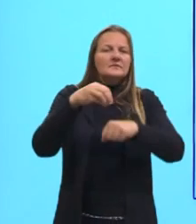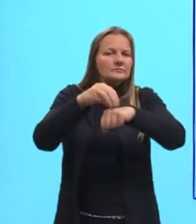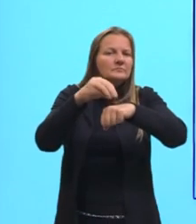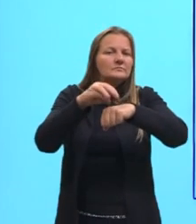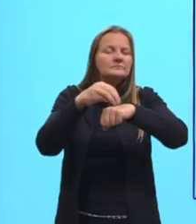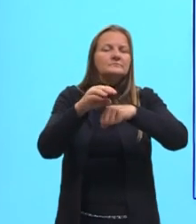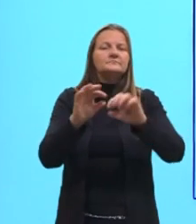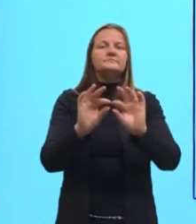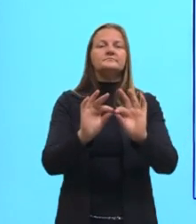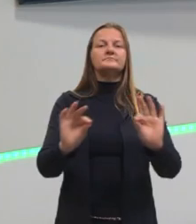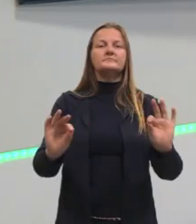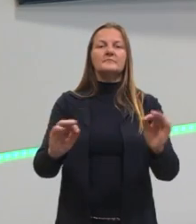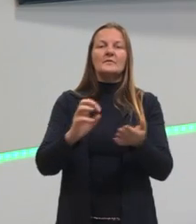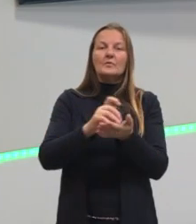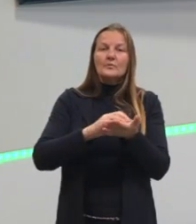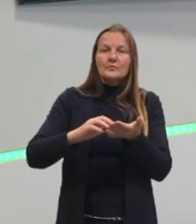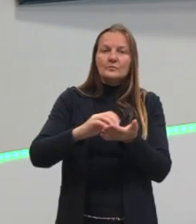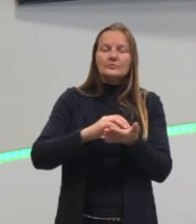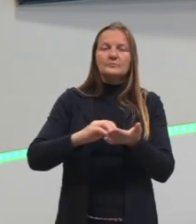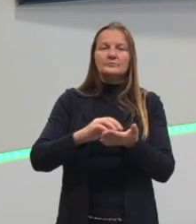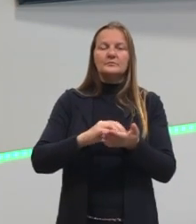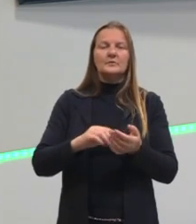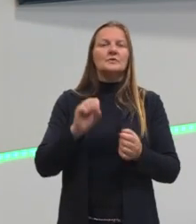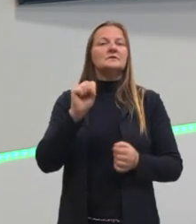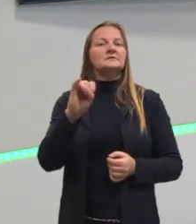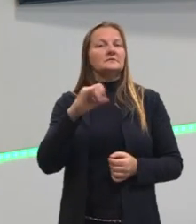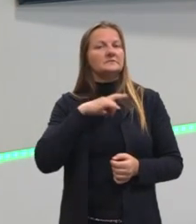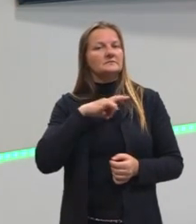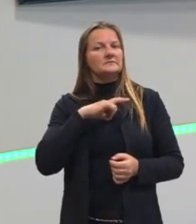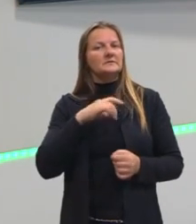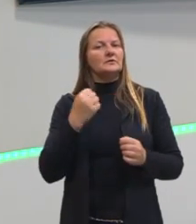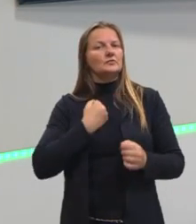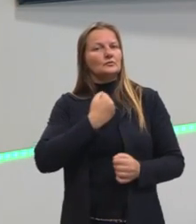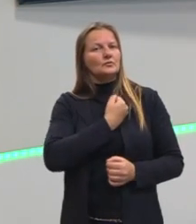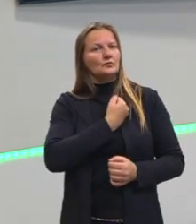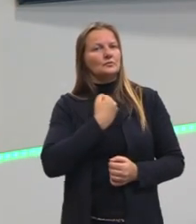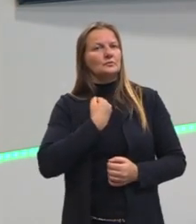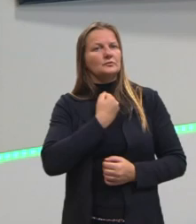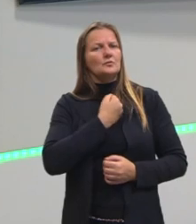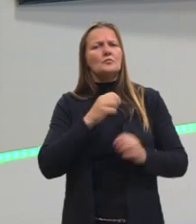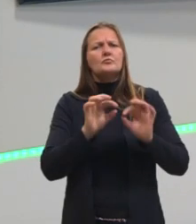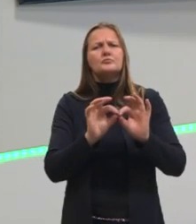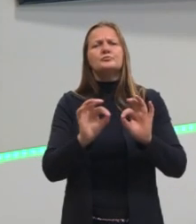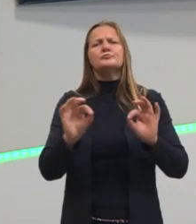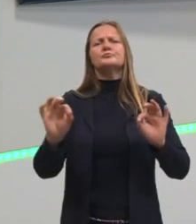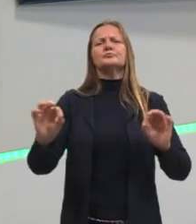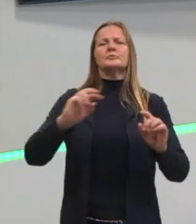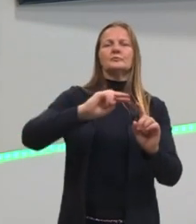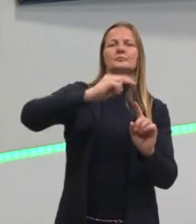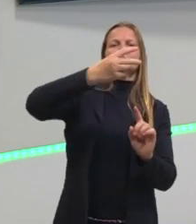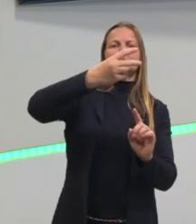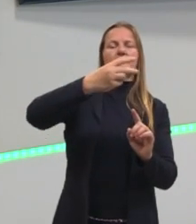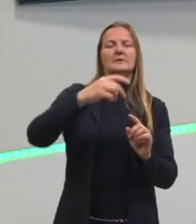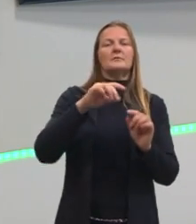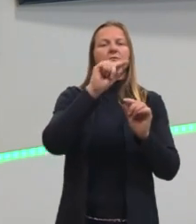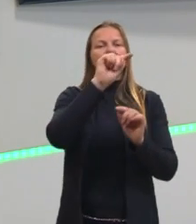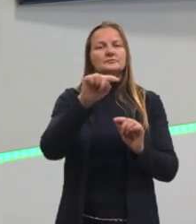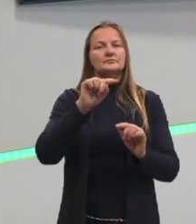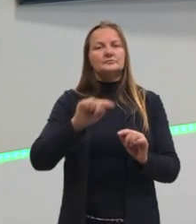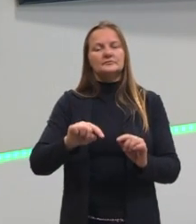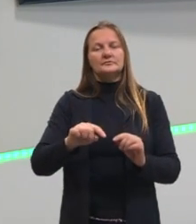dica ela simplifica os cálculos né se nós temos ali um número muito grande elevado ao quadrado e a